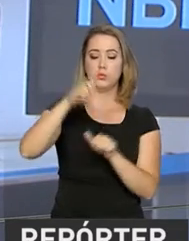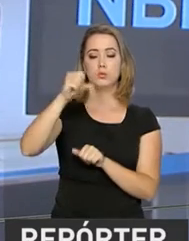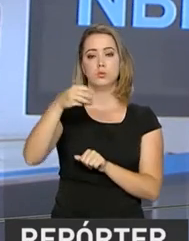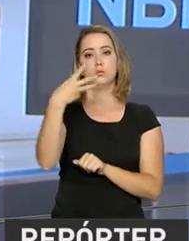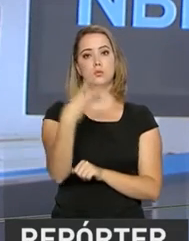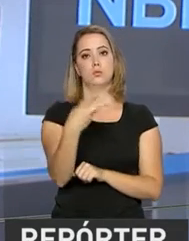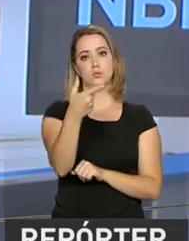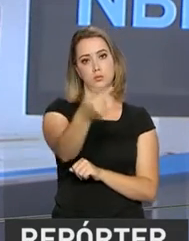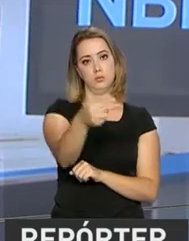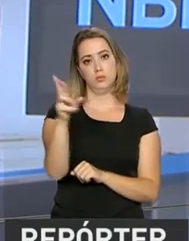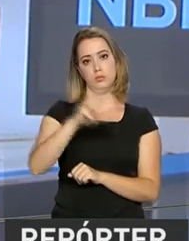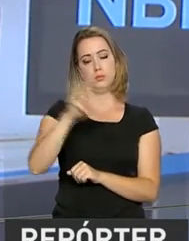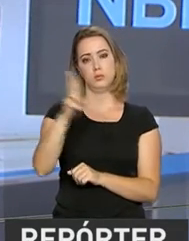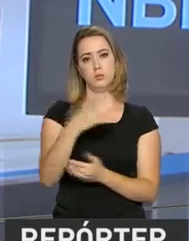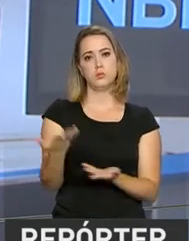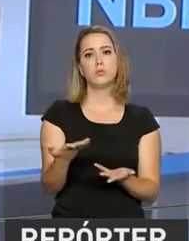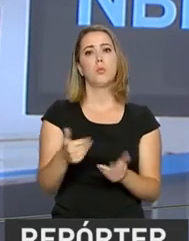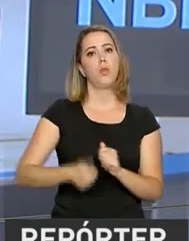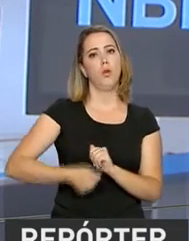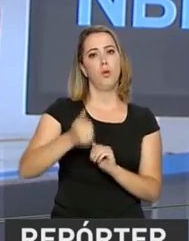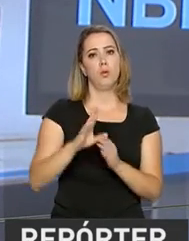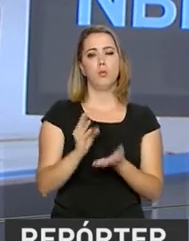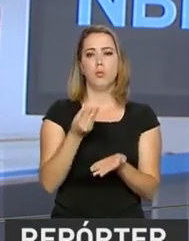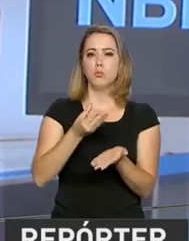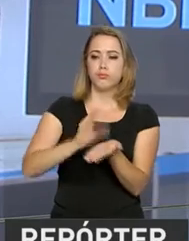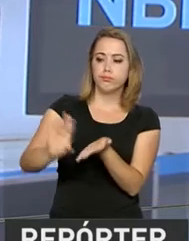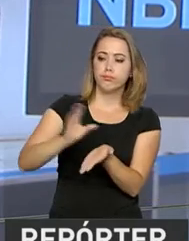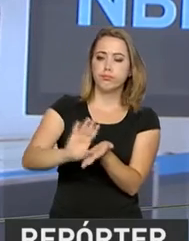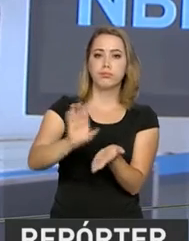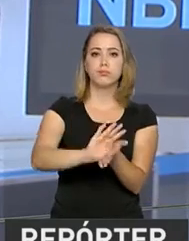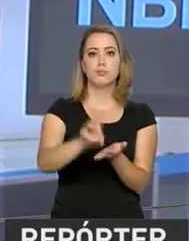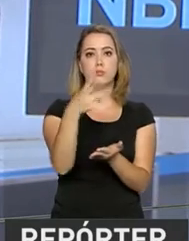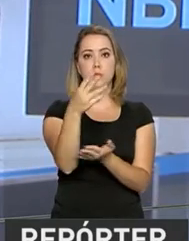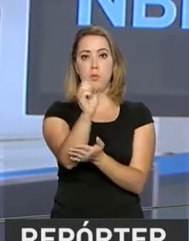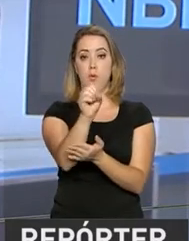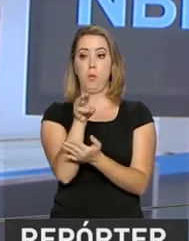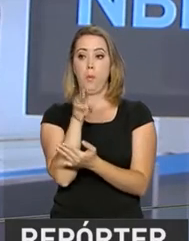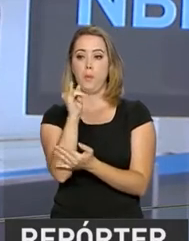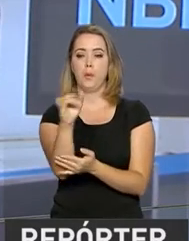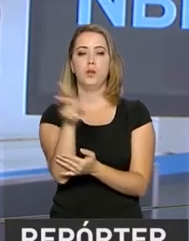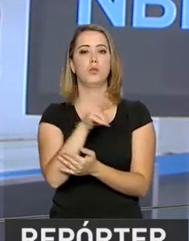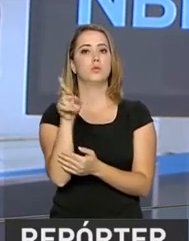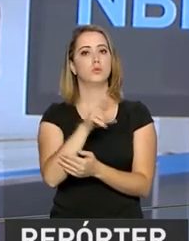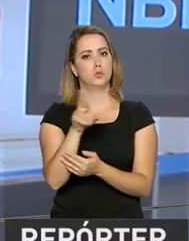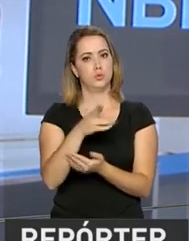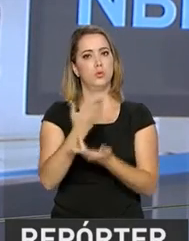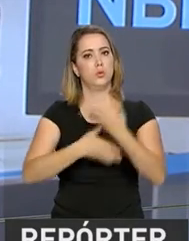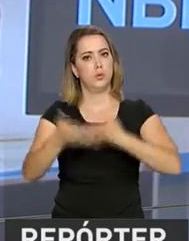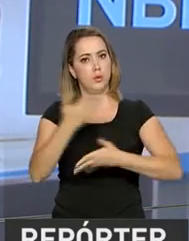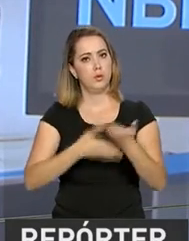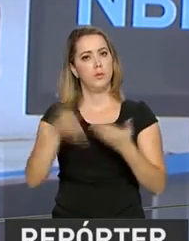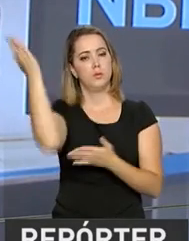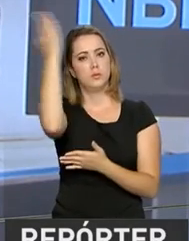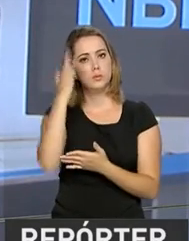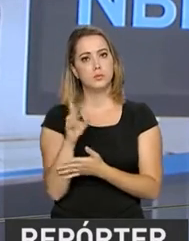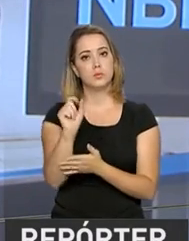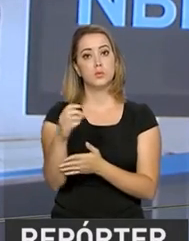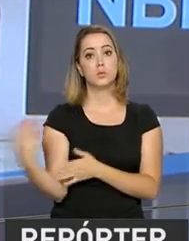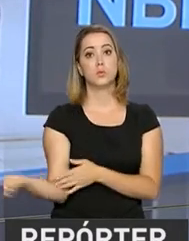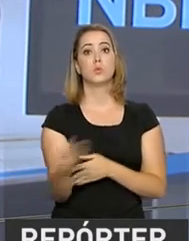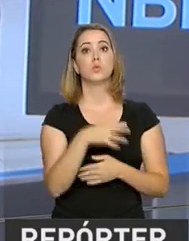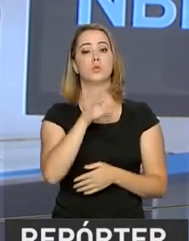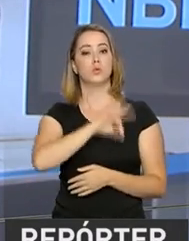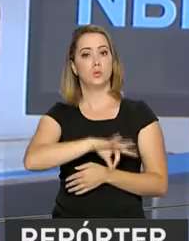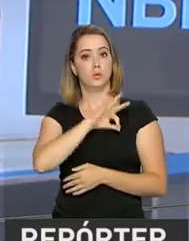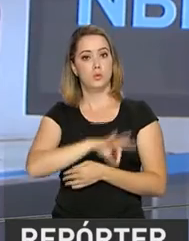injetar cerca de 38 bilhões de reais no mercado brasileiro segundo o ministério do planejamento o novo mínimo deve